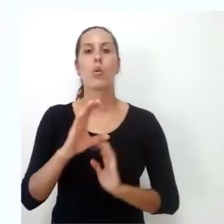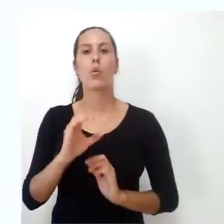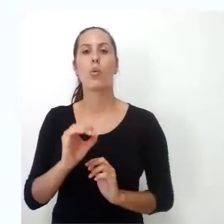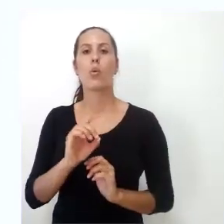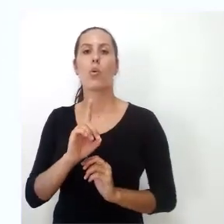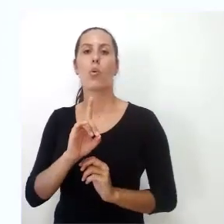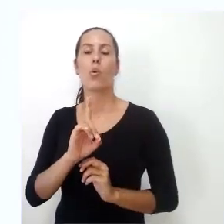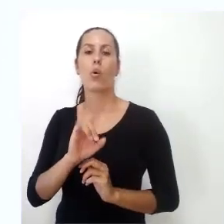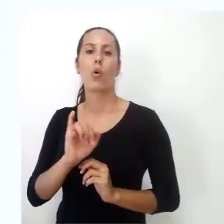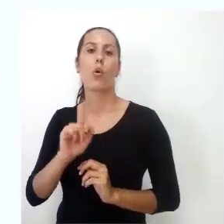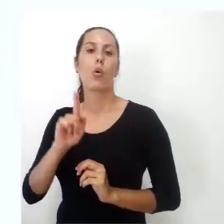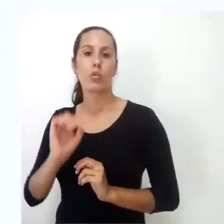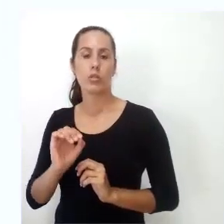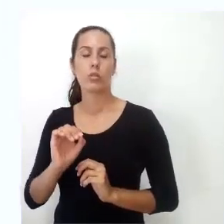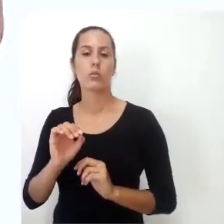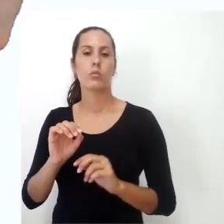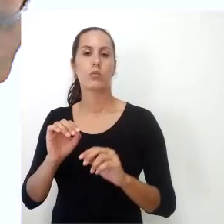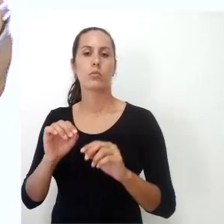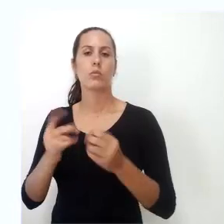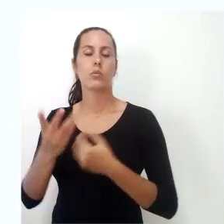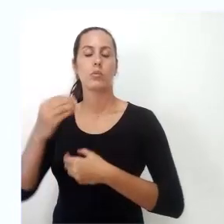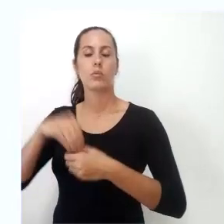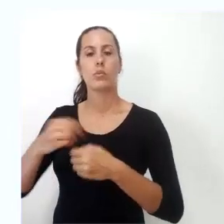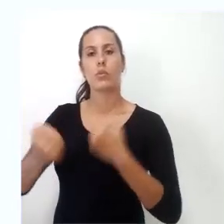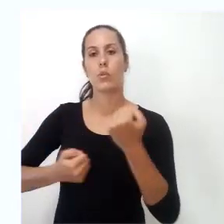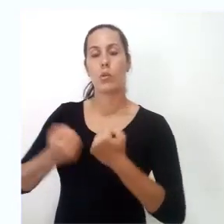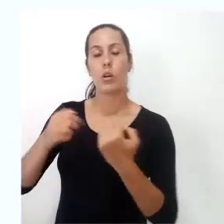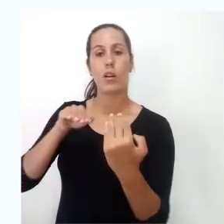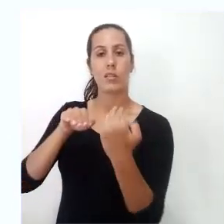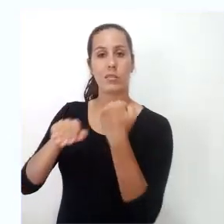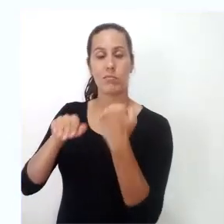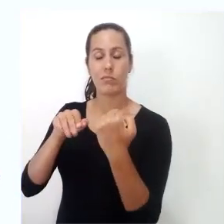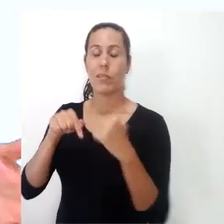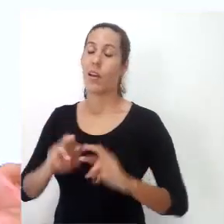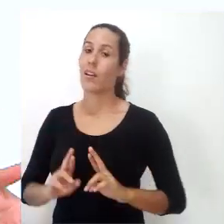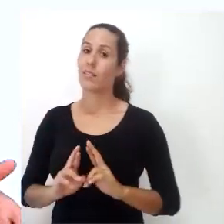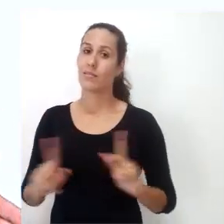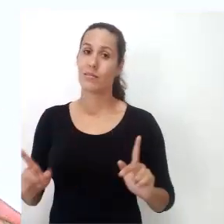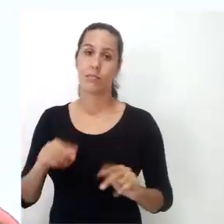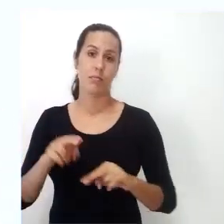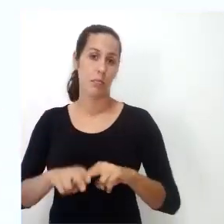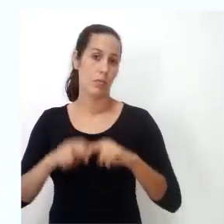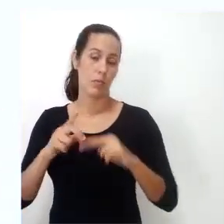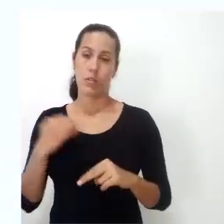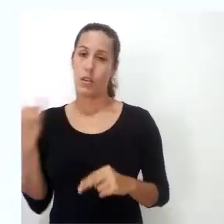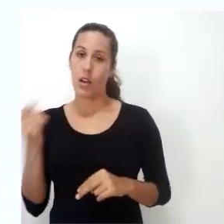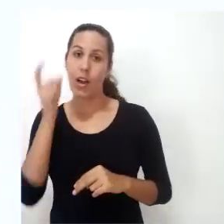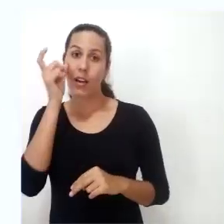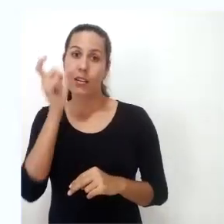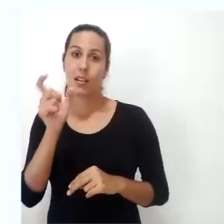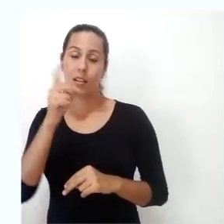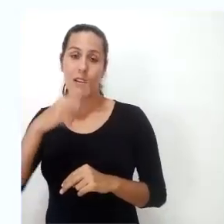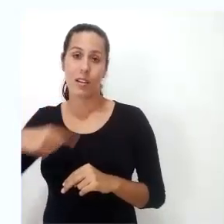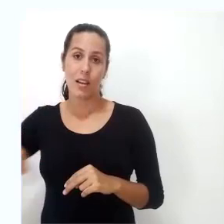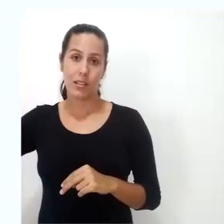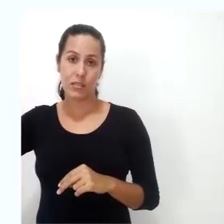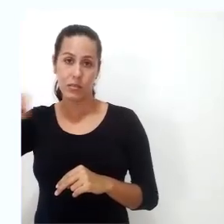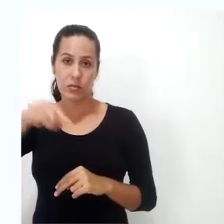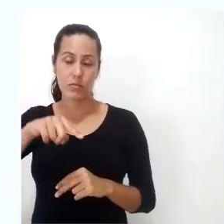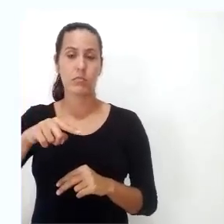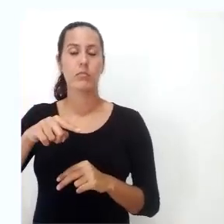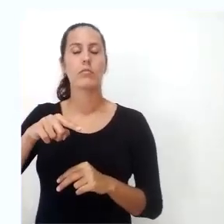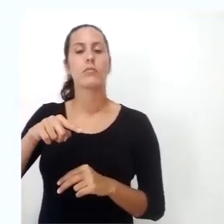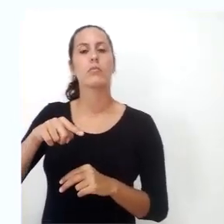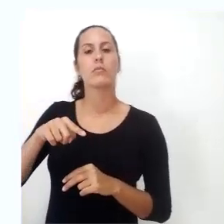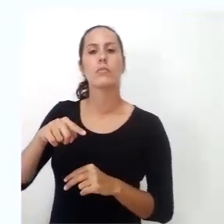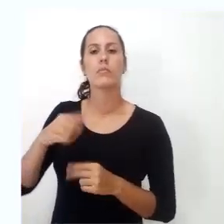Constituição, como é estruturado o Código de Trânsito, etc. Então, por isso, é um assunto muito interessante você